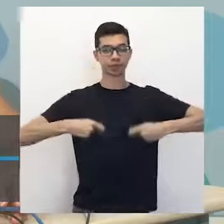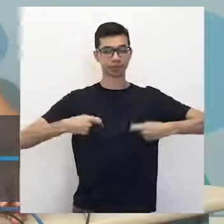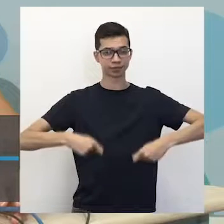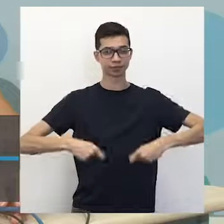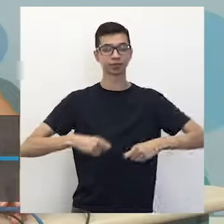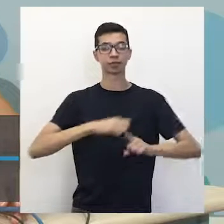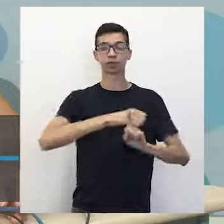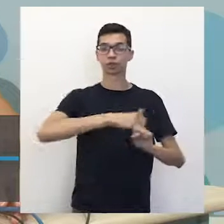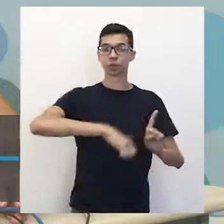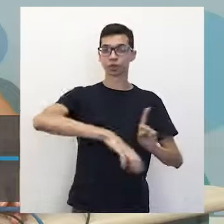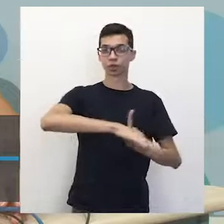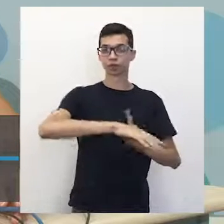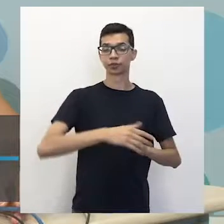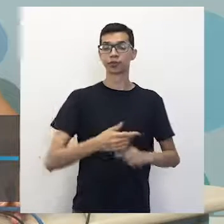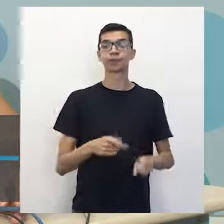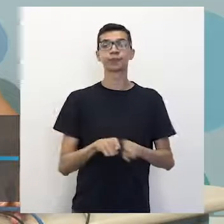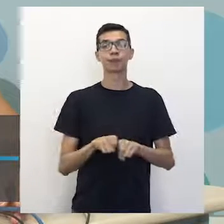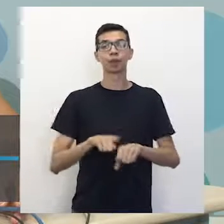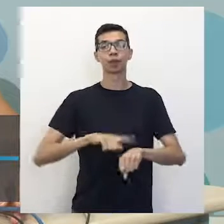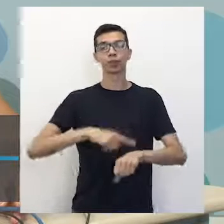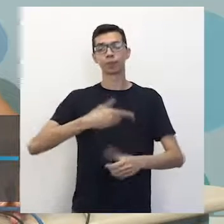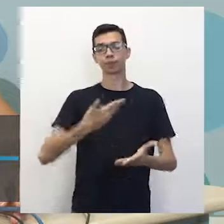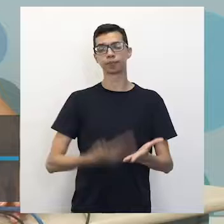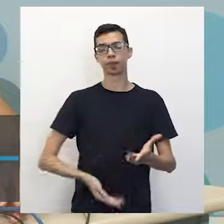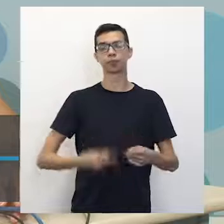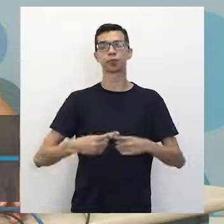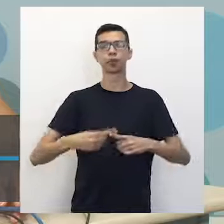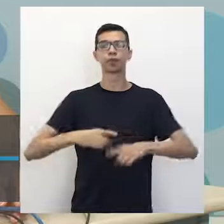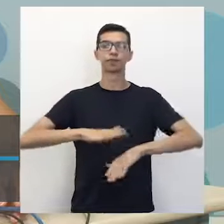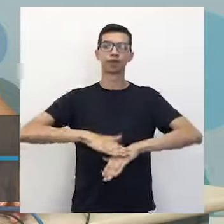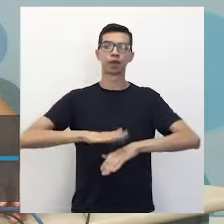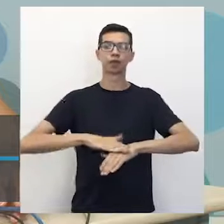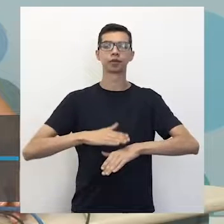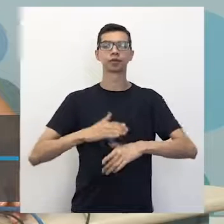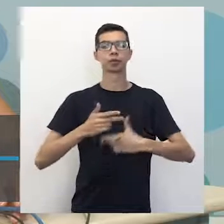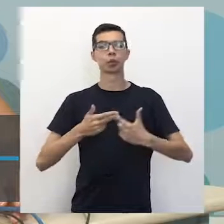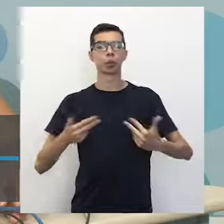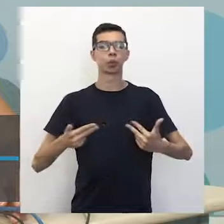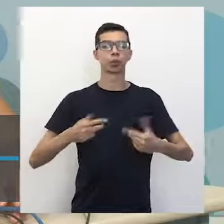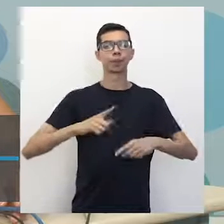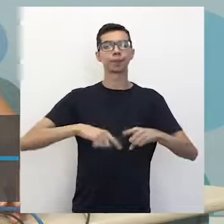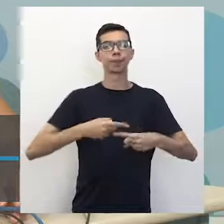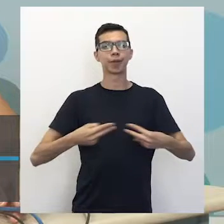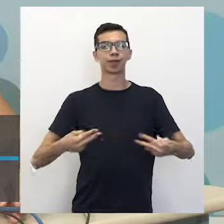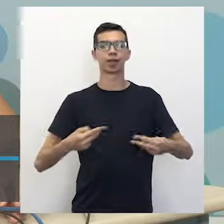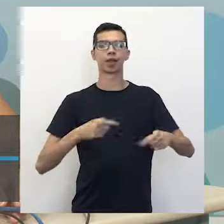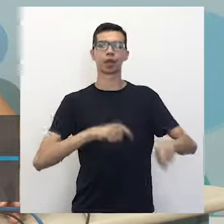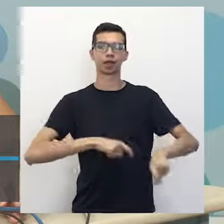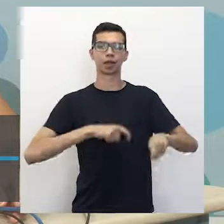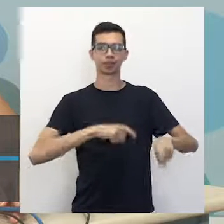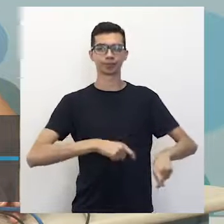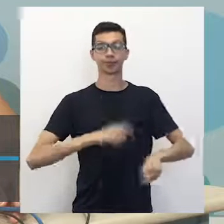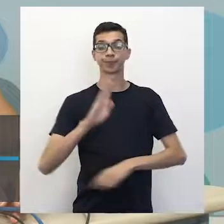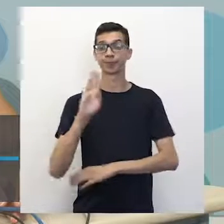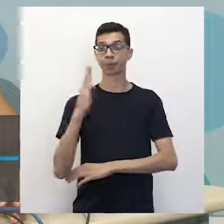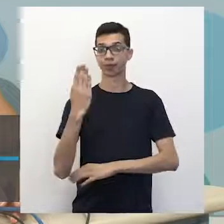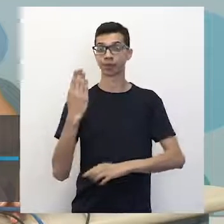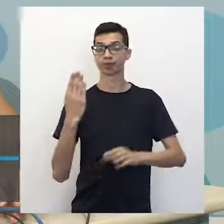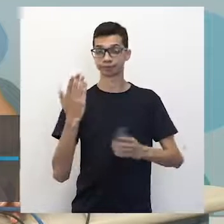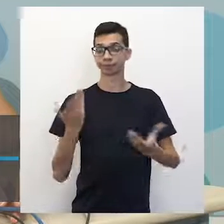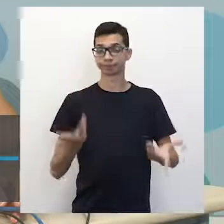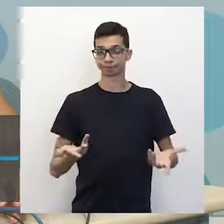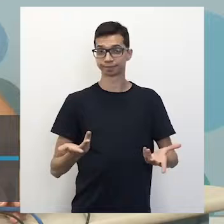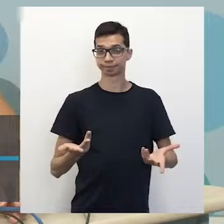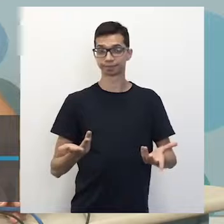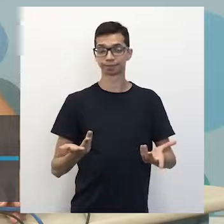da sociedade, eles perdiam um tempo imenso fazendo as próprias ferramentas agrícolas, que por serem de madeira, eram